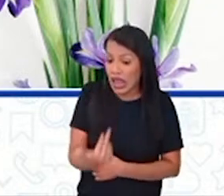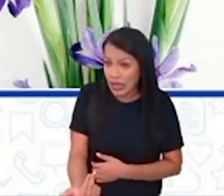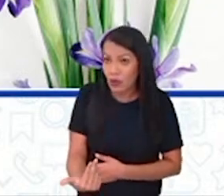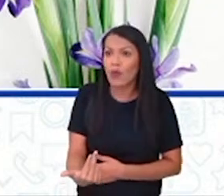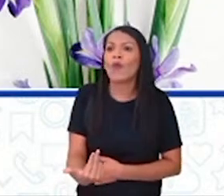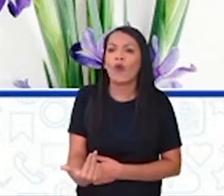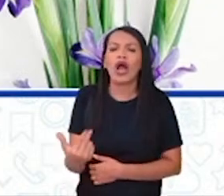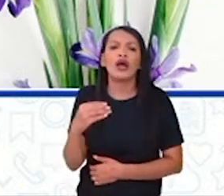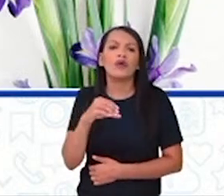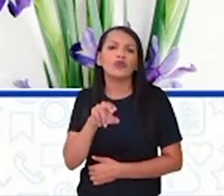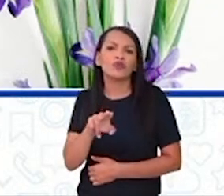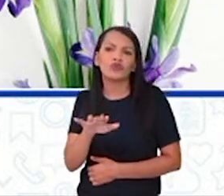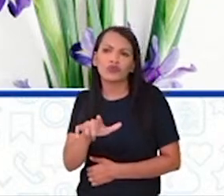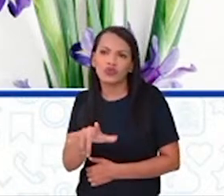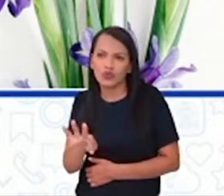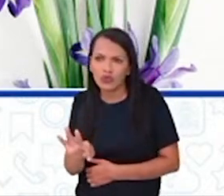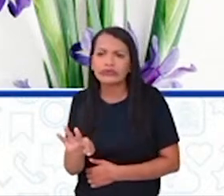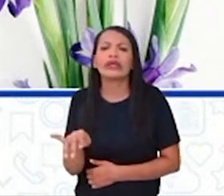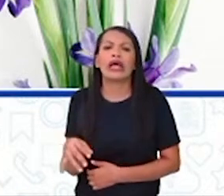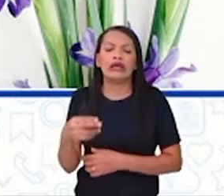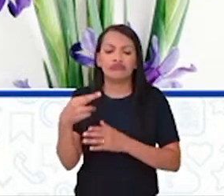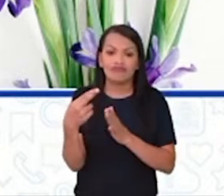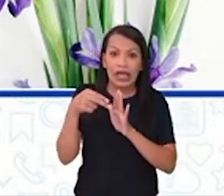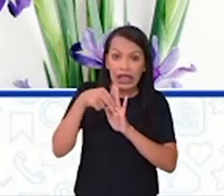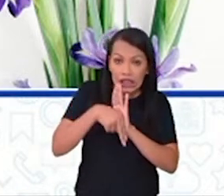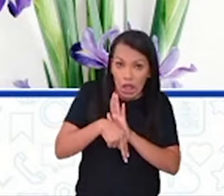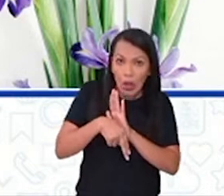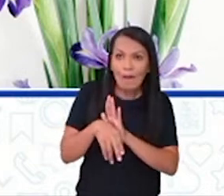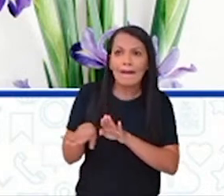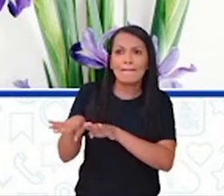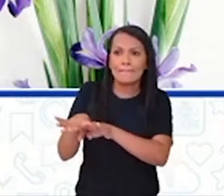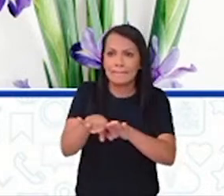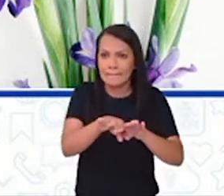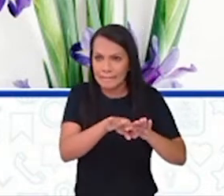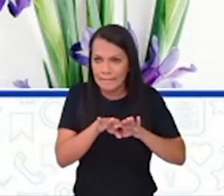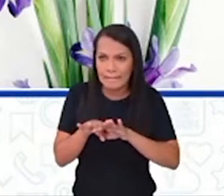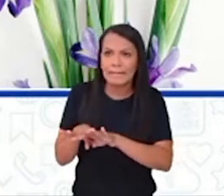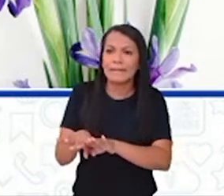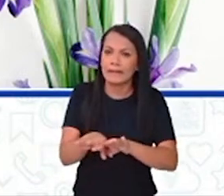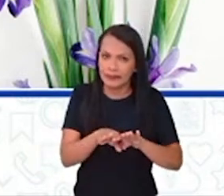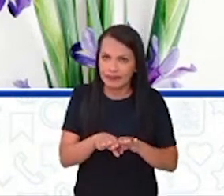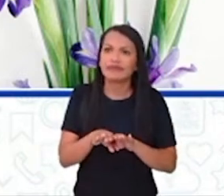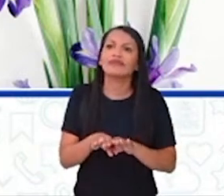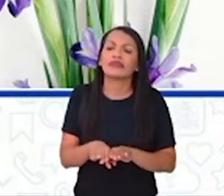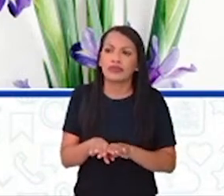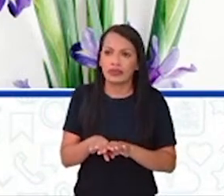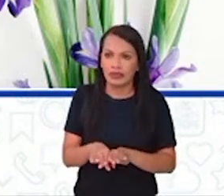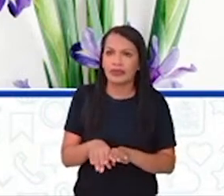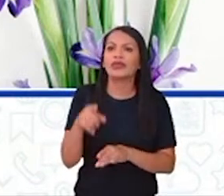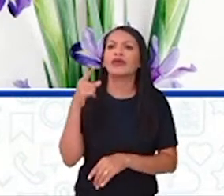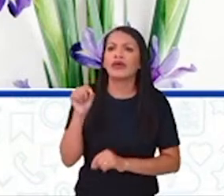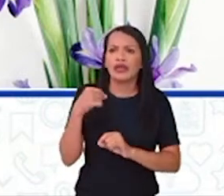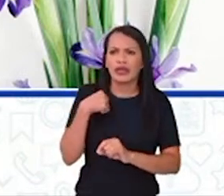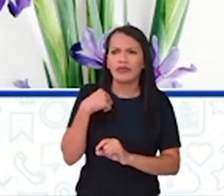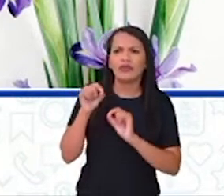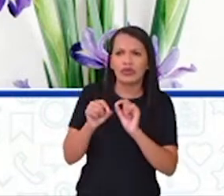umas coisinhas, uns mecanismos aí da língua de colocação pronominal que geralmente as pessoas não se assustam. Era perito no